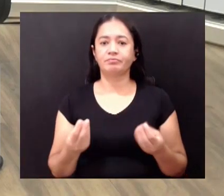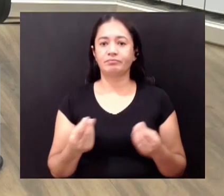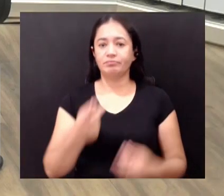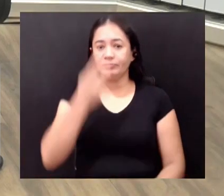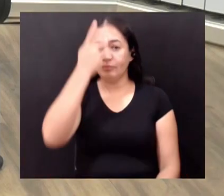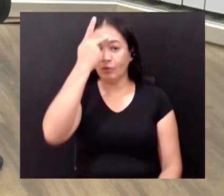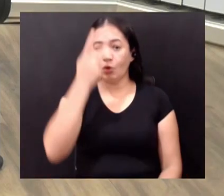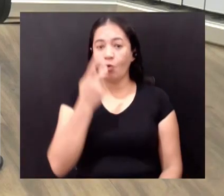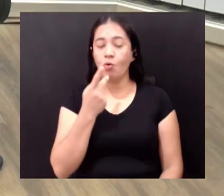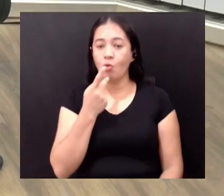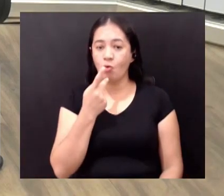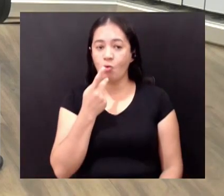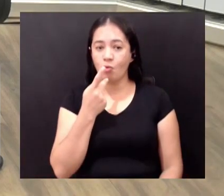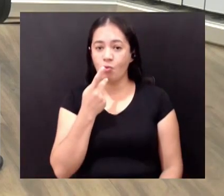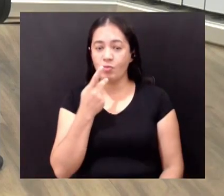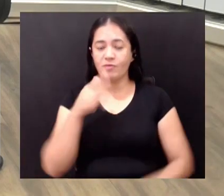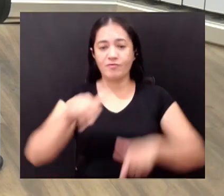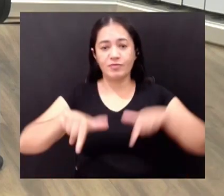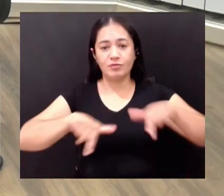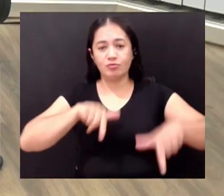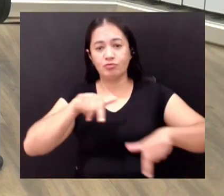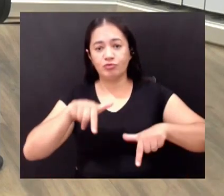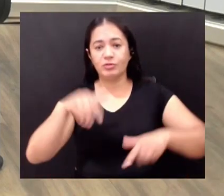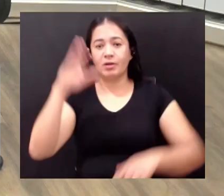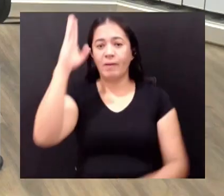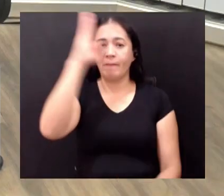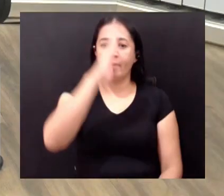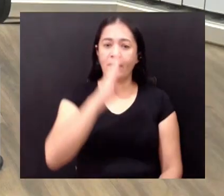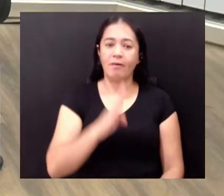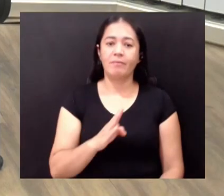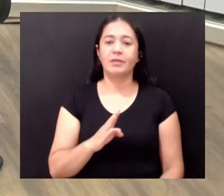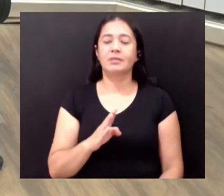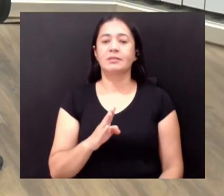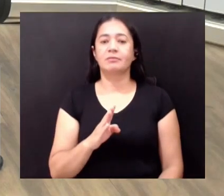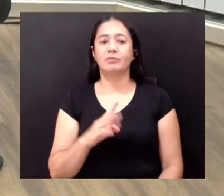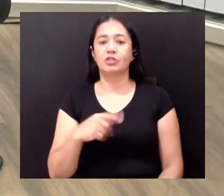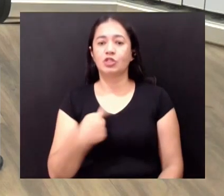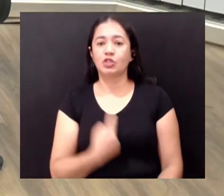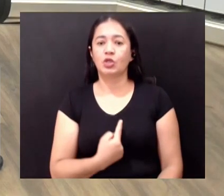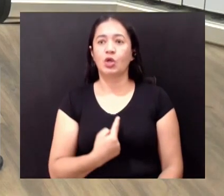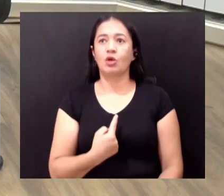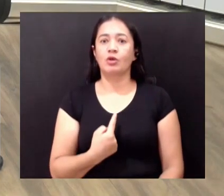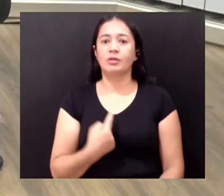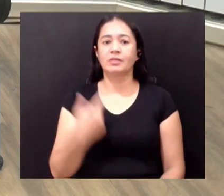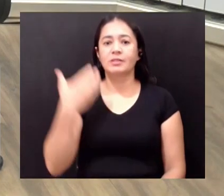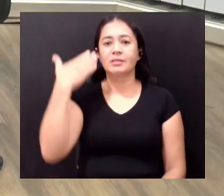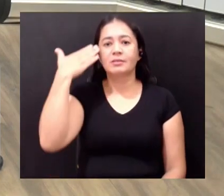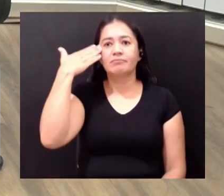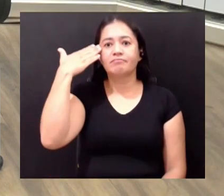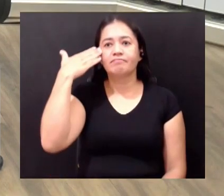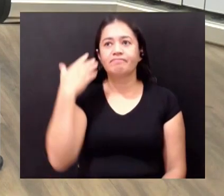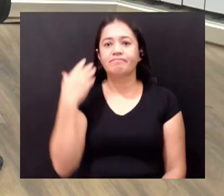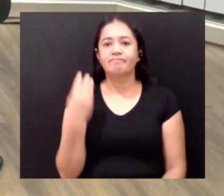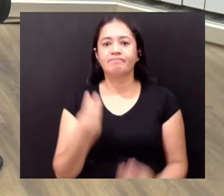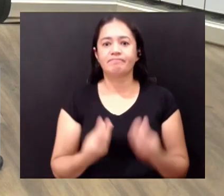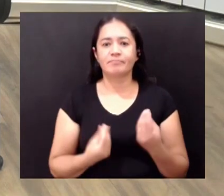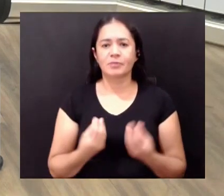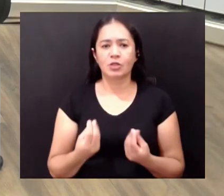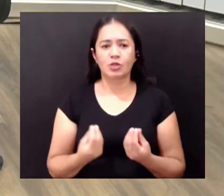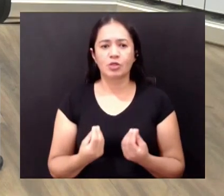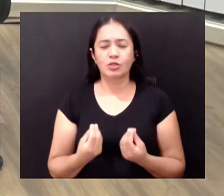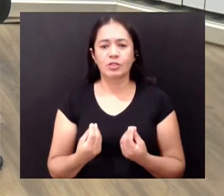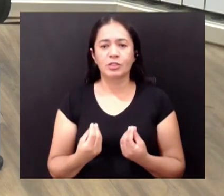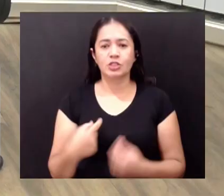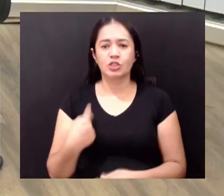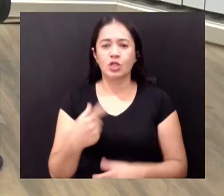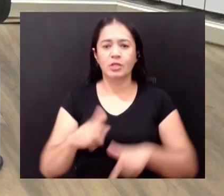de trabalho brasileiro, a gente considerar assim que nós sempre trabalhamos muito